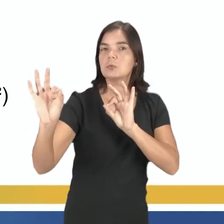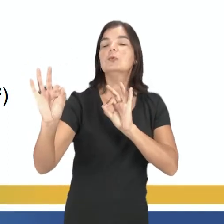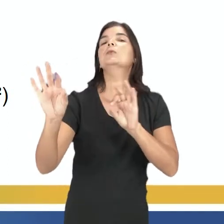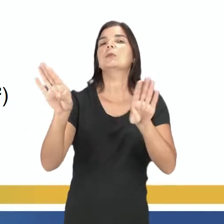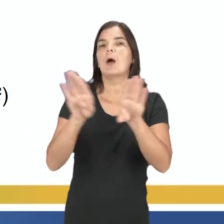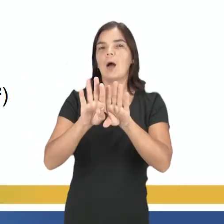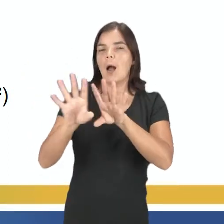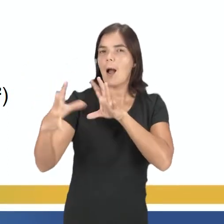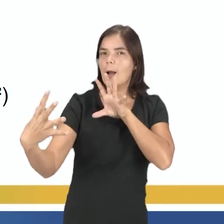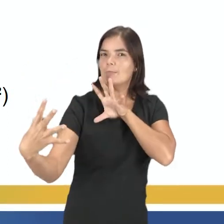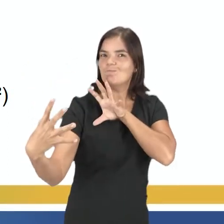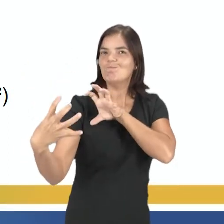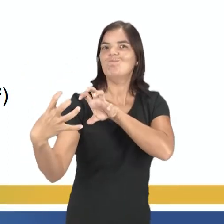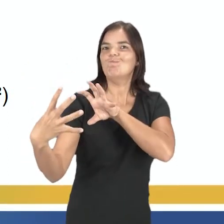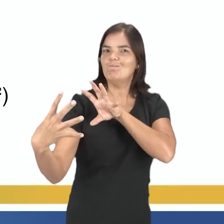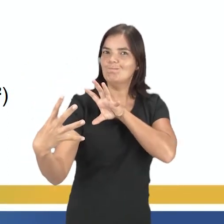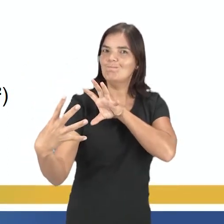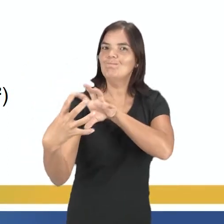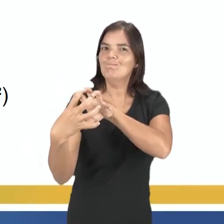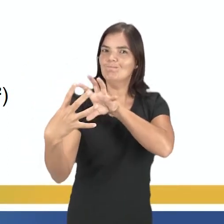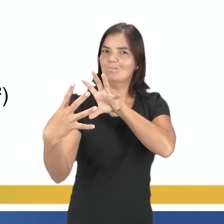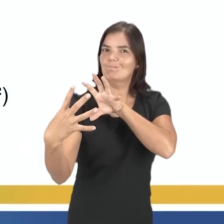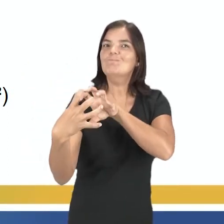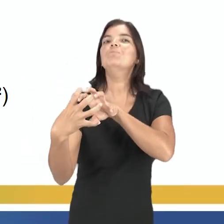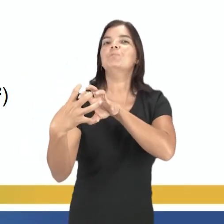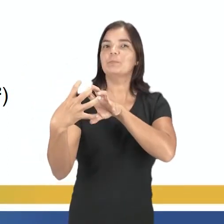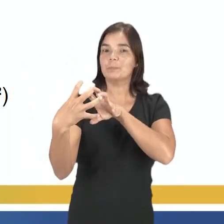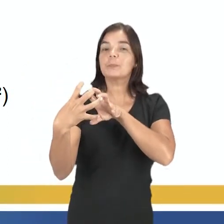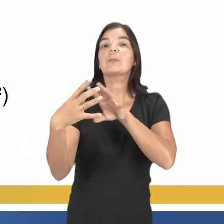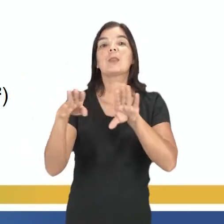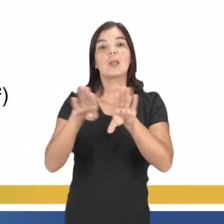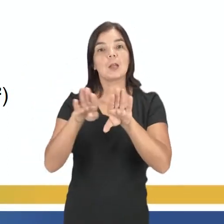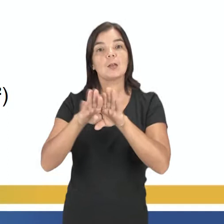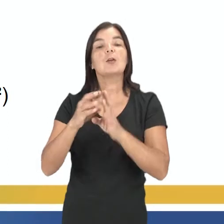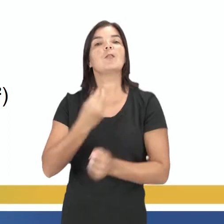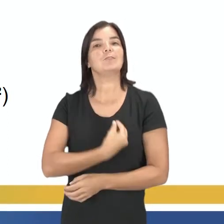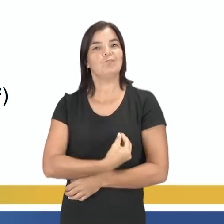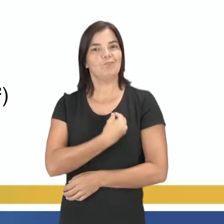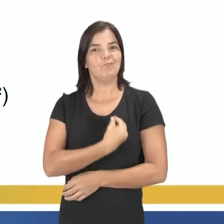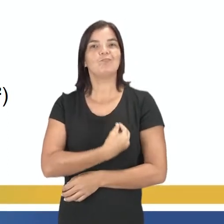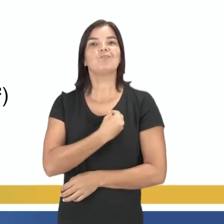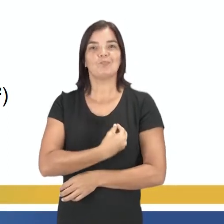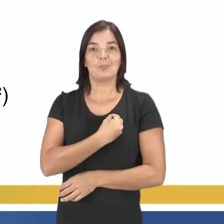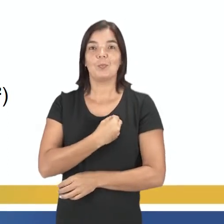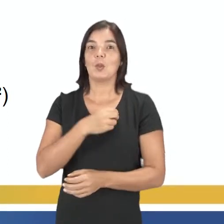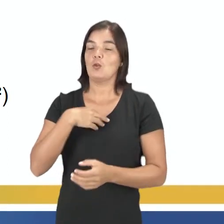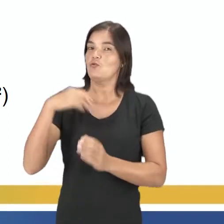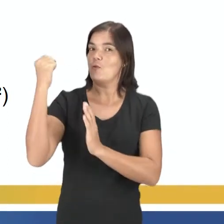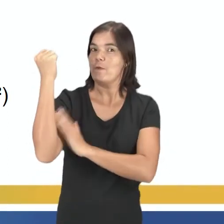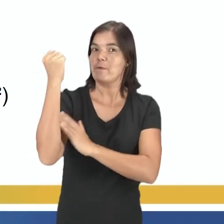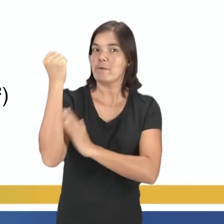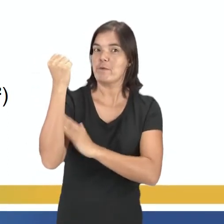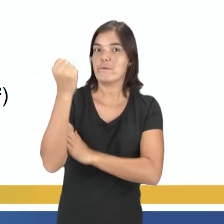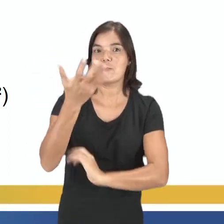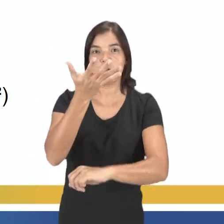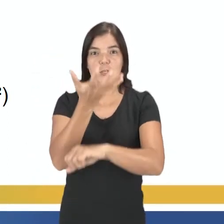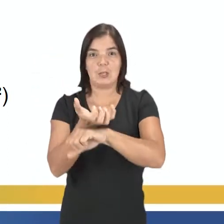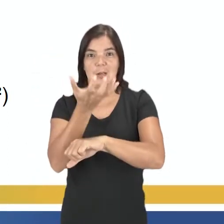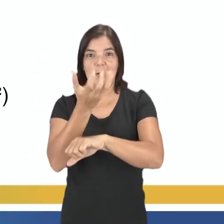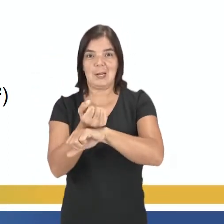há uma atração mútua entre essas massas e aí é onde existe essa atração chamada de força